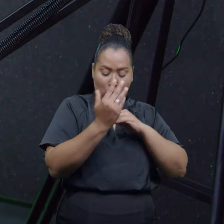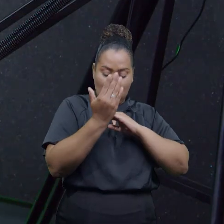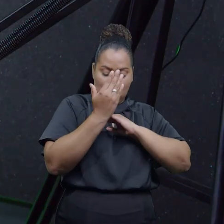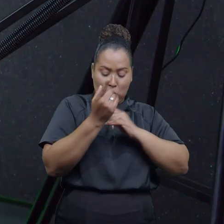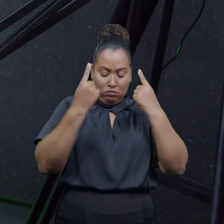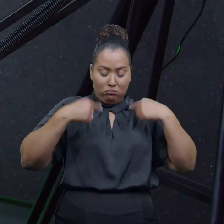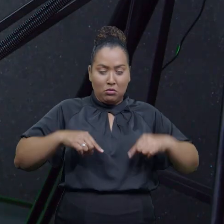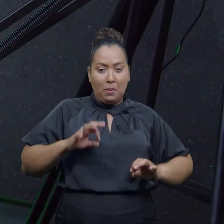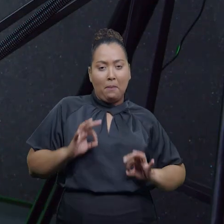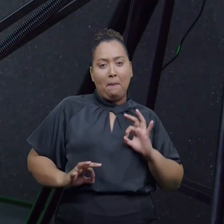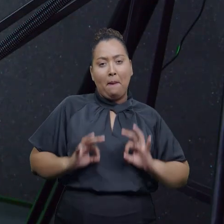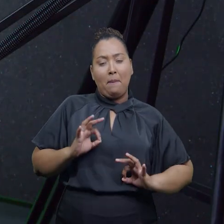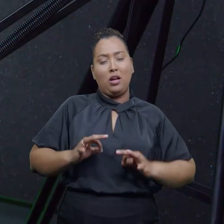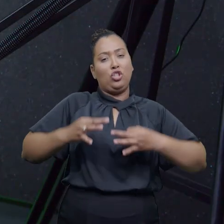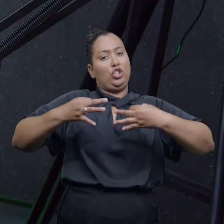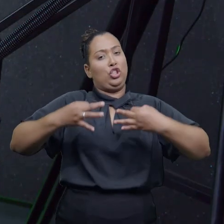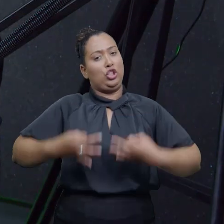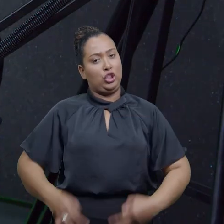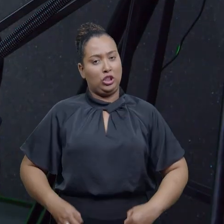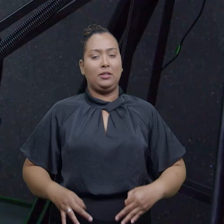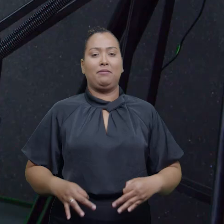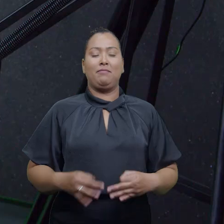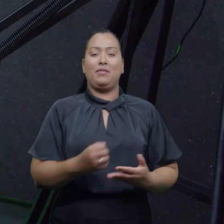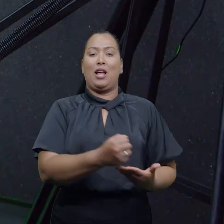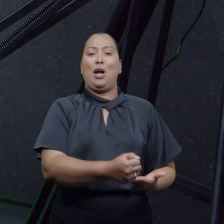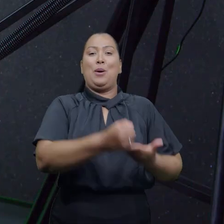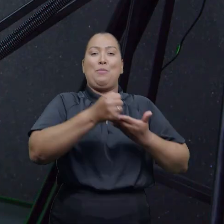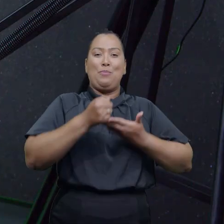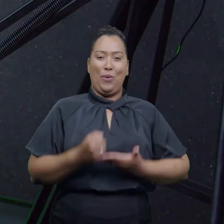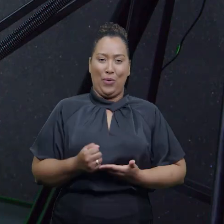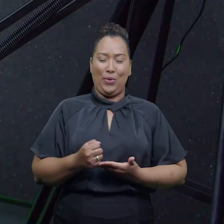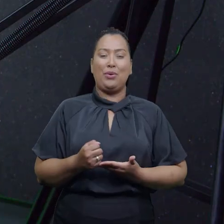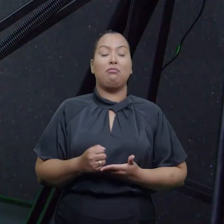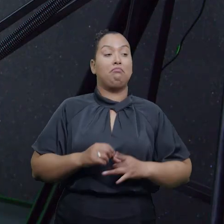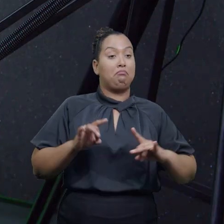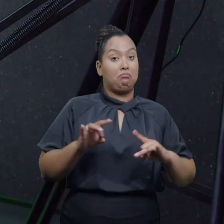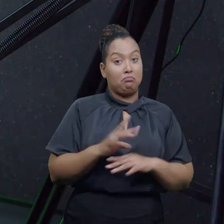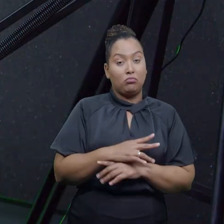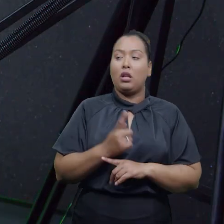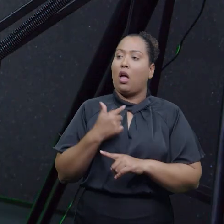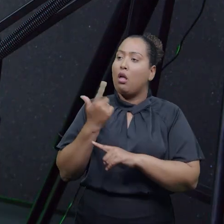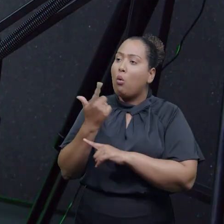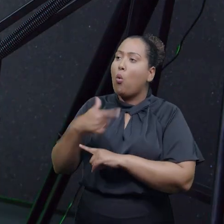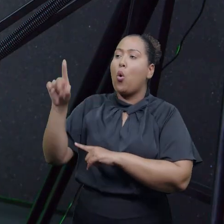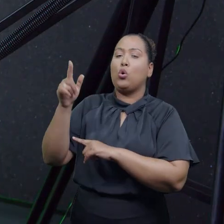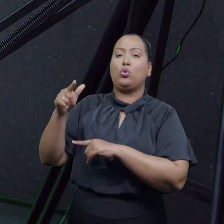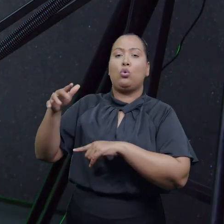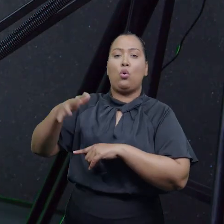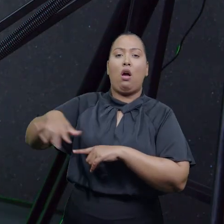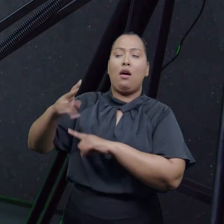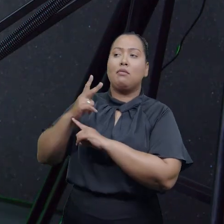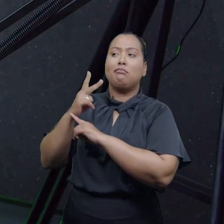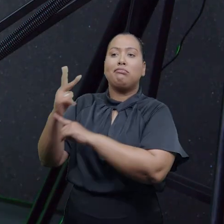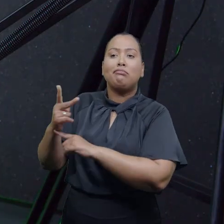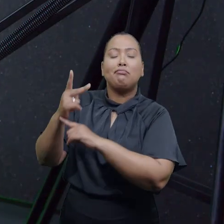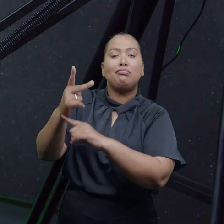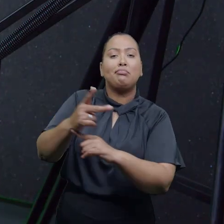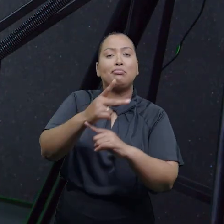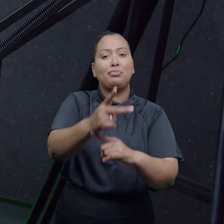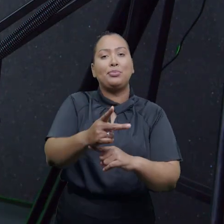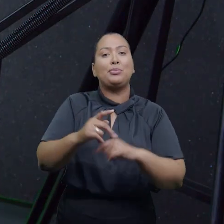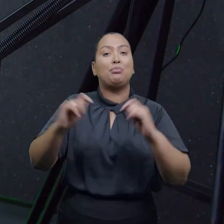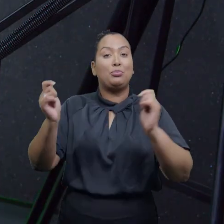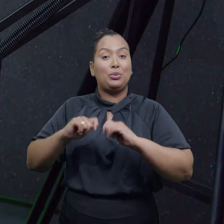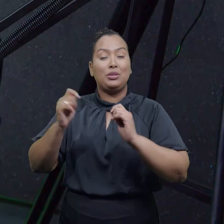dignidade resgatada e poder então, a partir desse acolhimento inicial, buscar outros serviços que também são